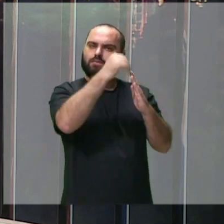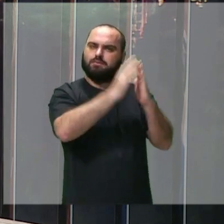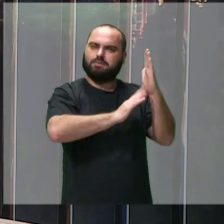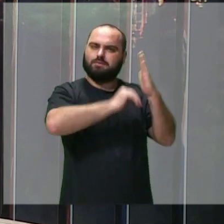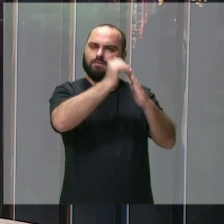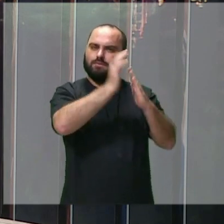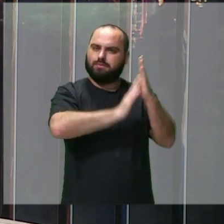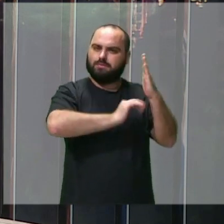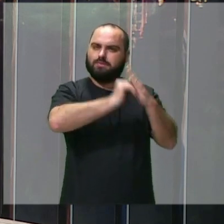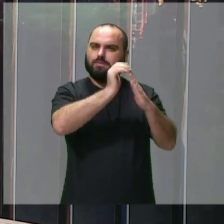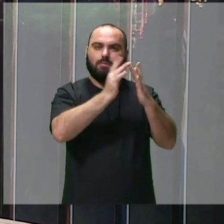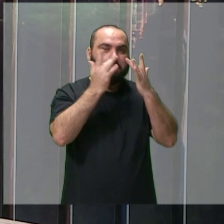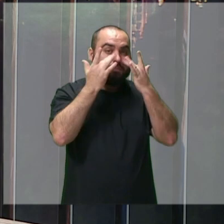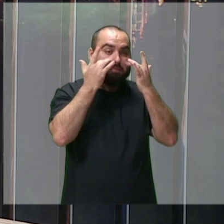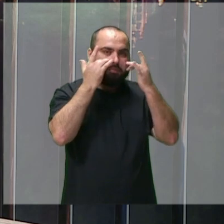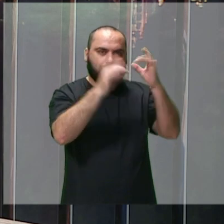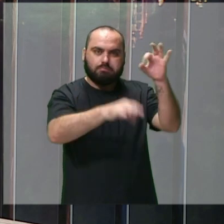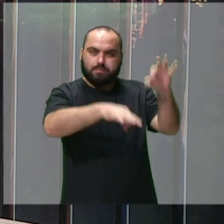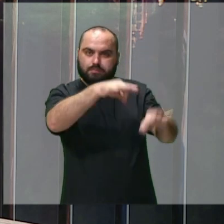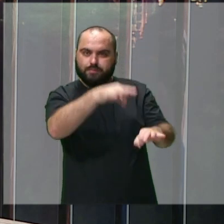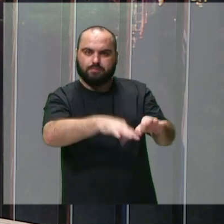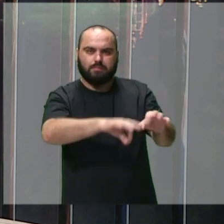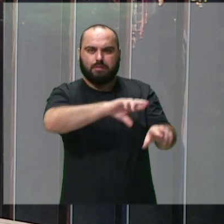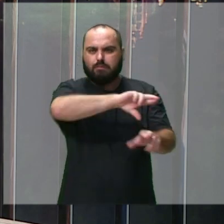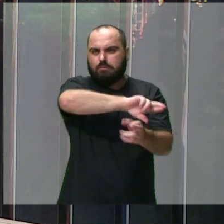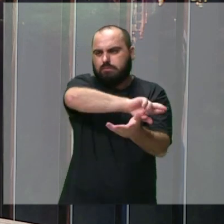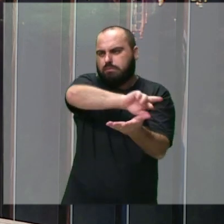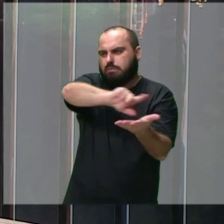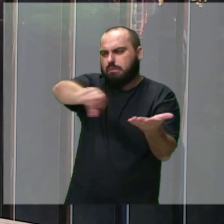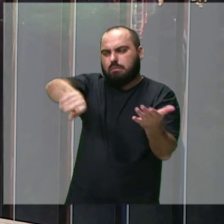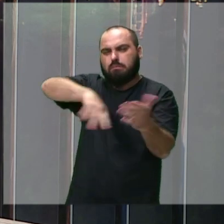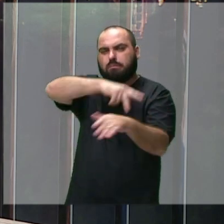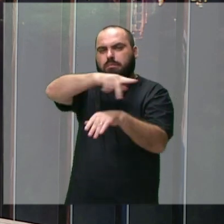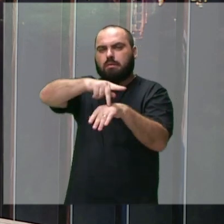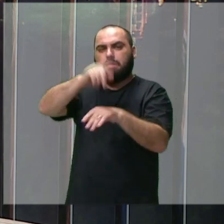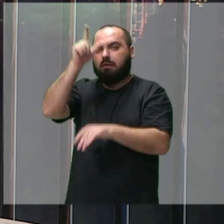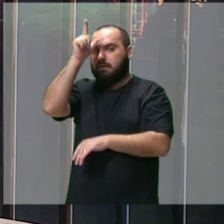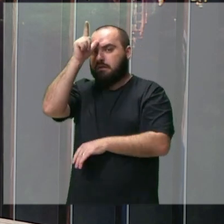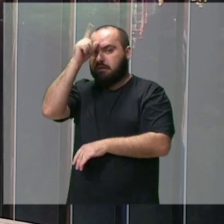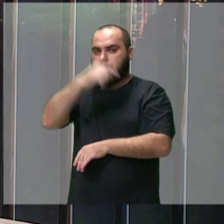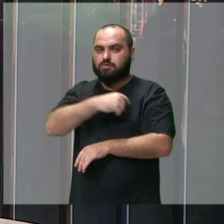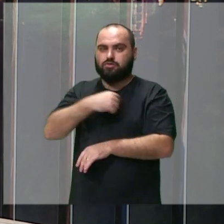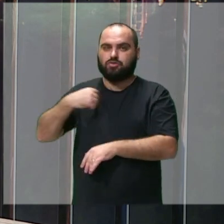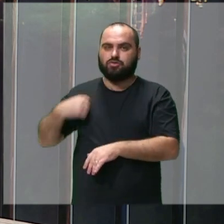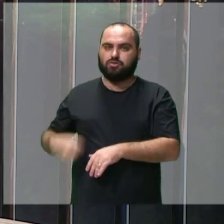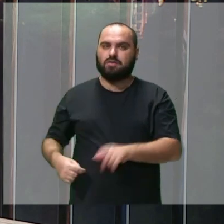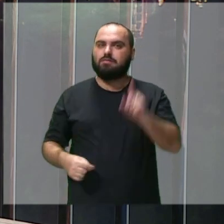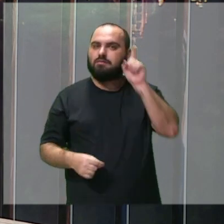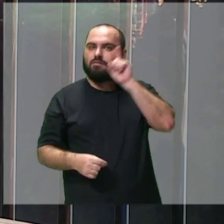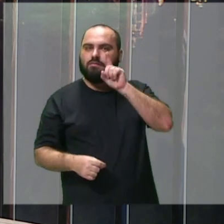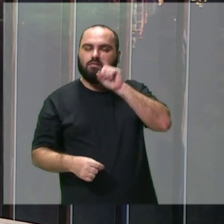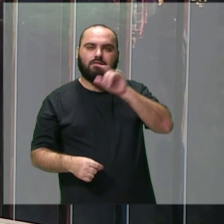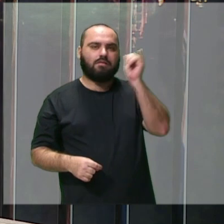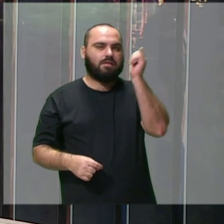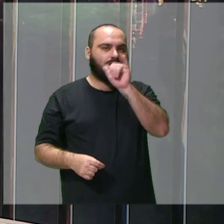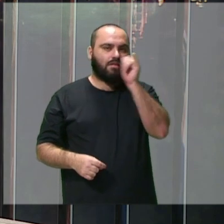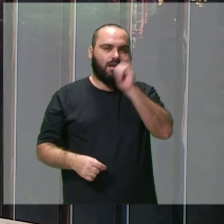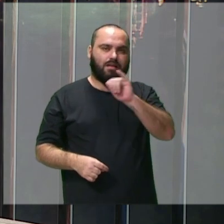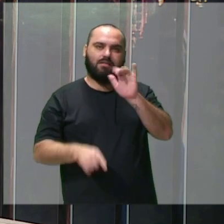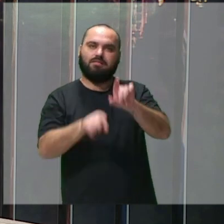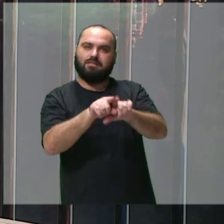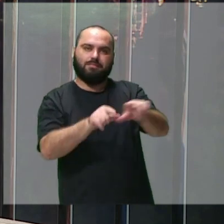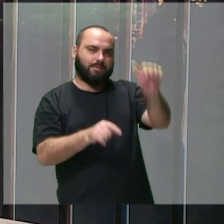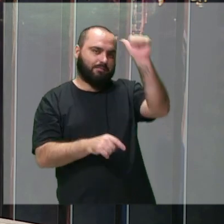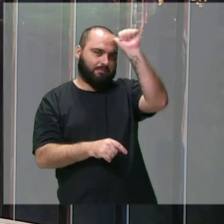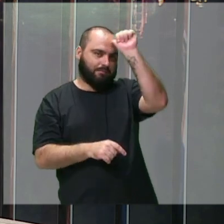Seus trabalhos também são conhecidos em diversos países, como Alemanha, China, Estados Unidos, Itália e Índia. Eu